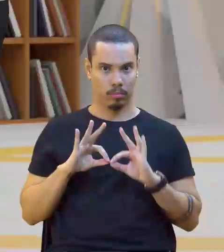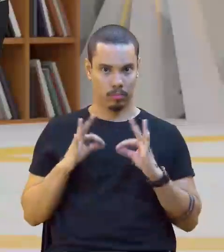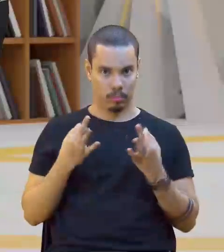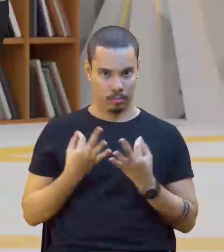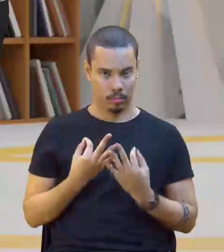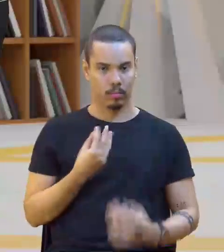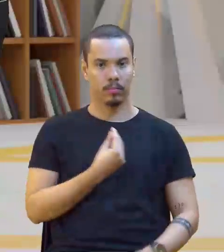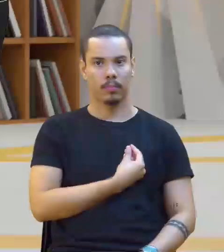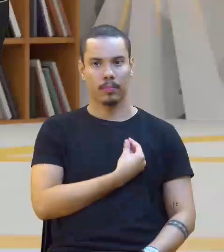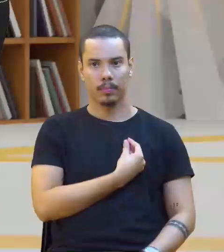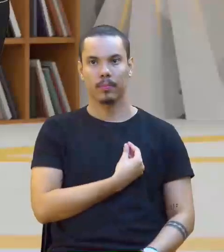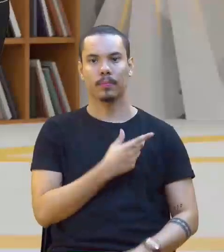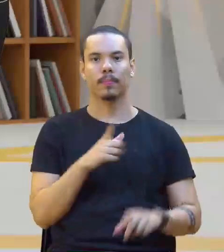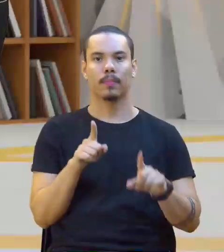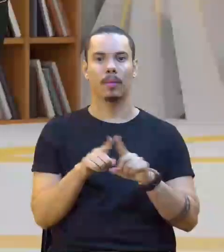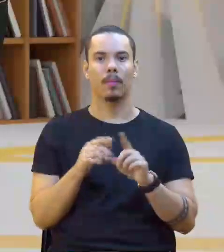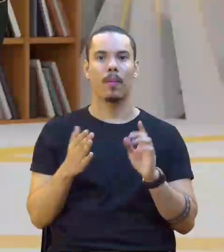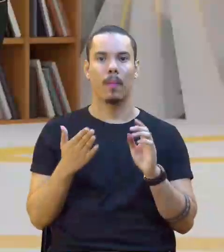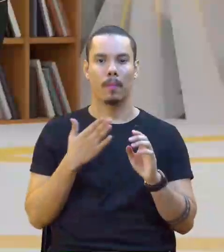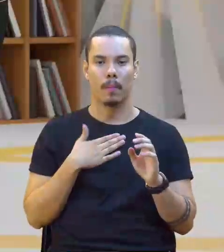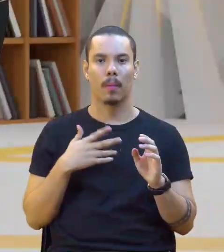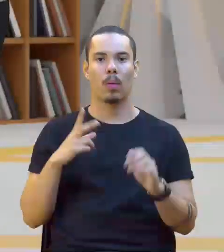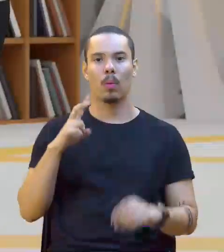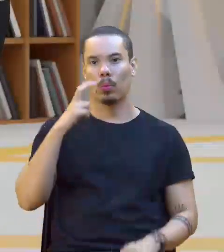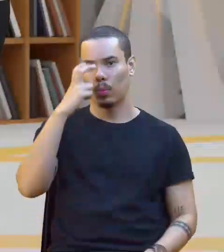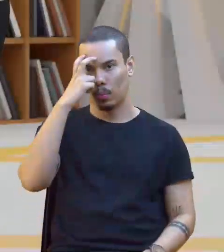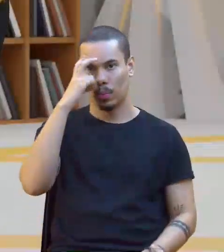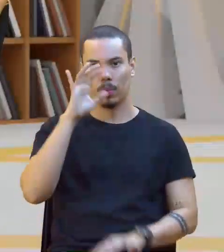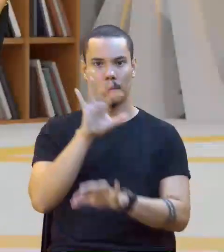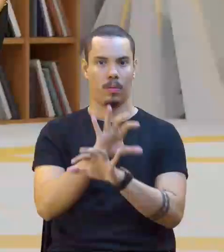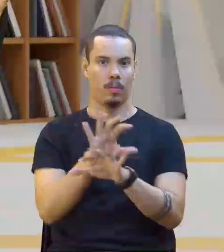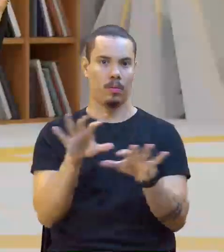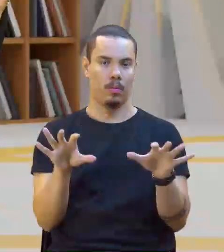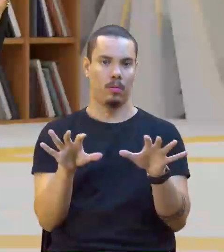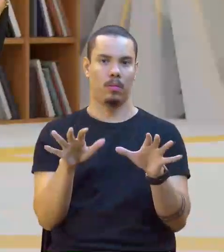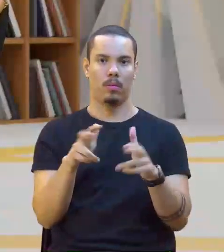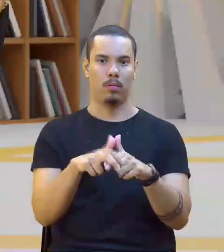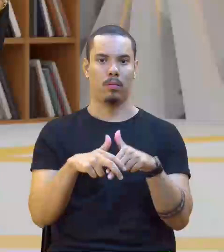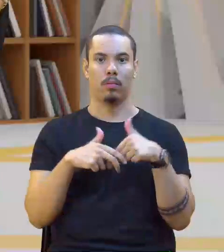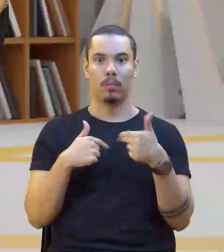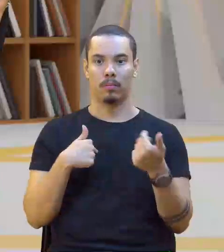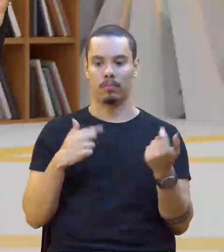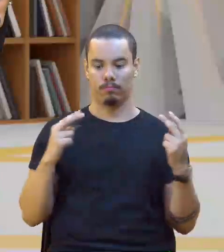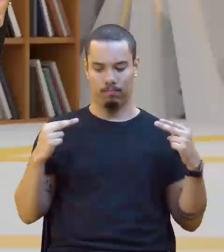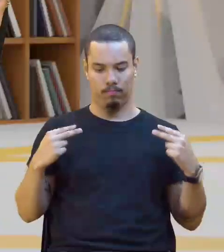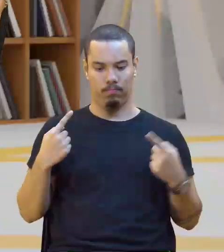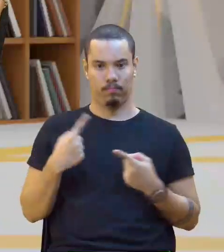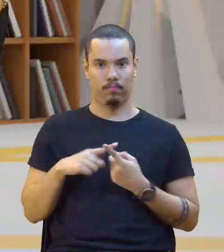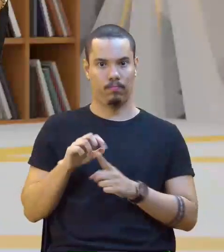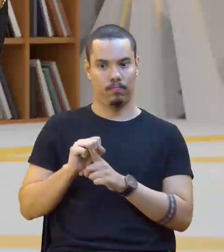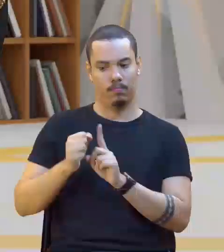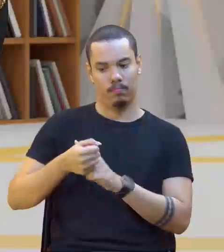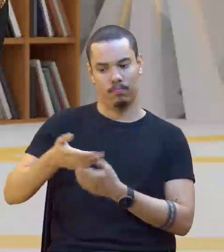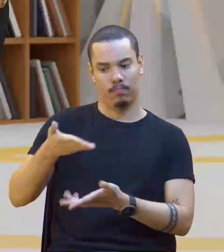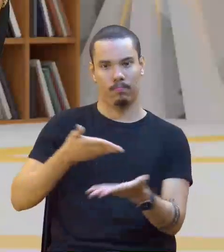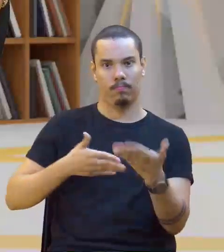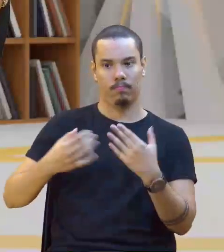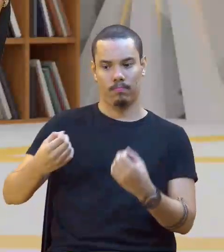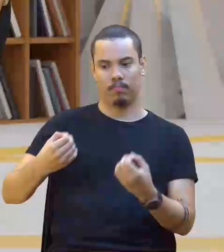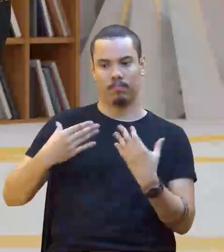a minha cultura ali me socializou desse modo e eu me enxergo assim porque eu fui socializada a partir disso,